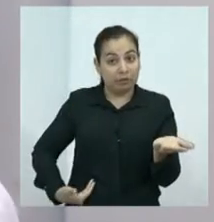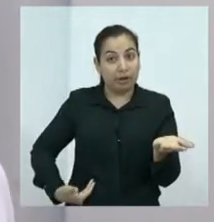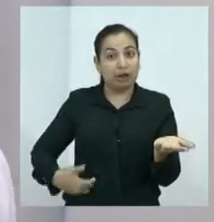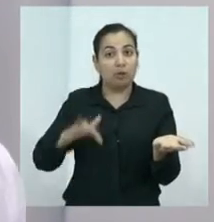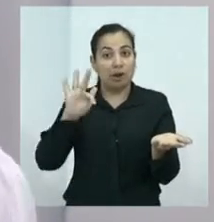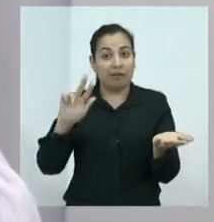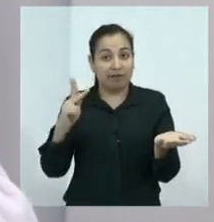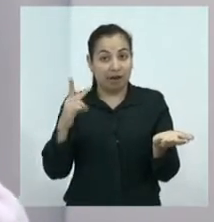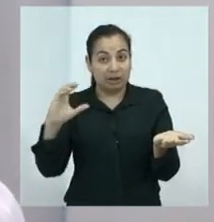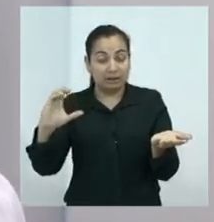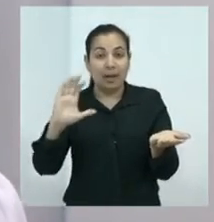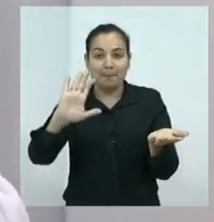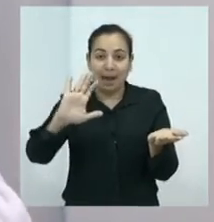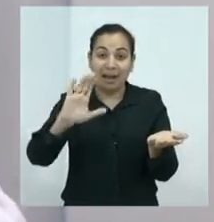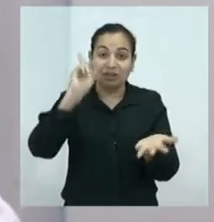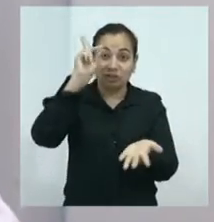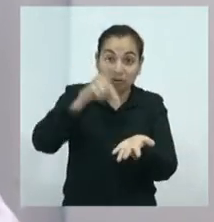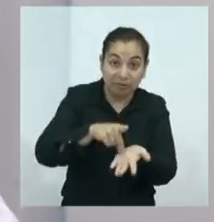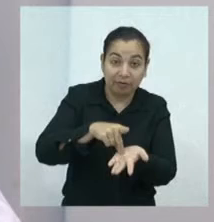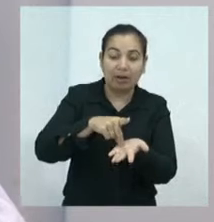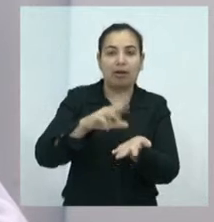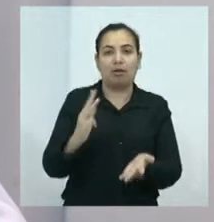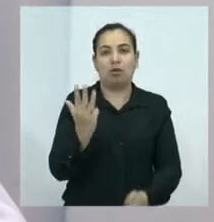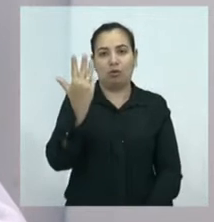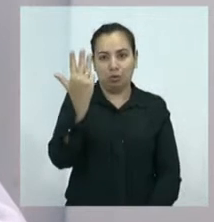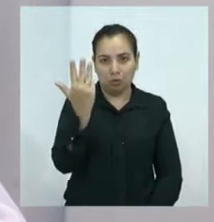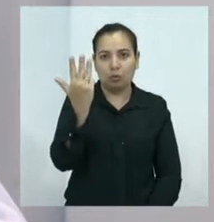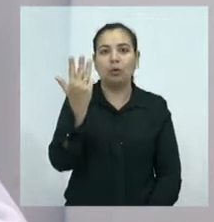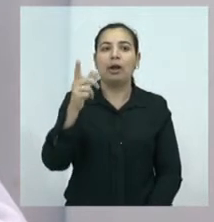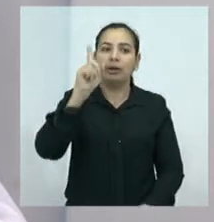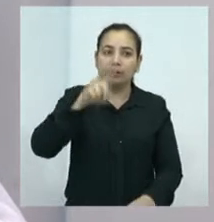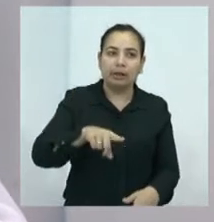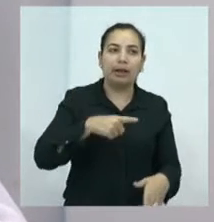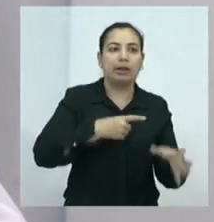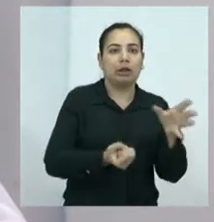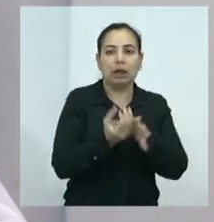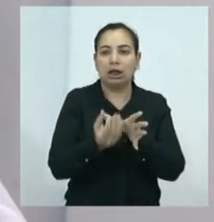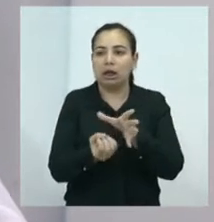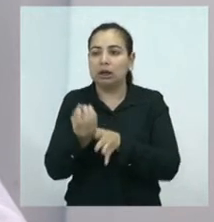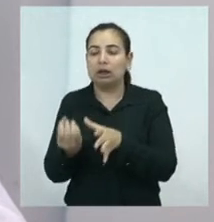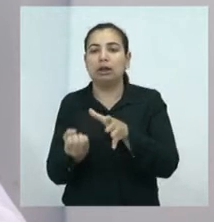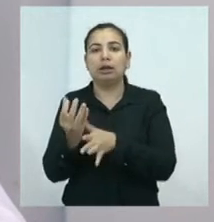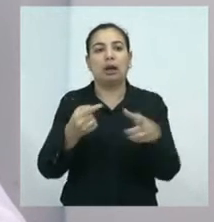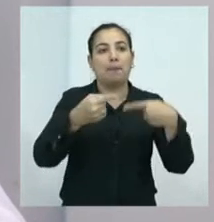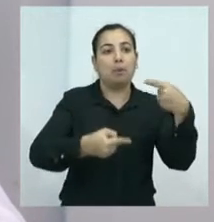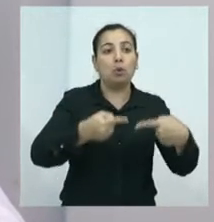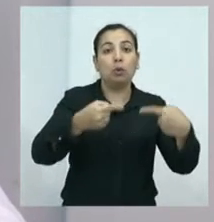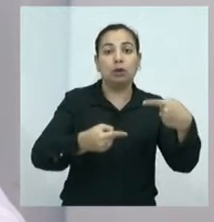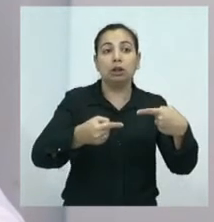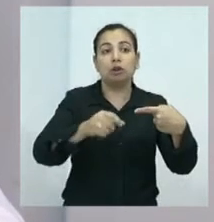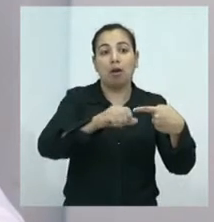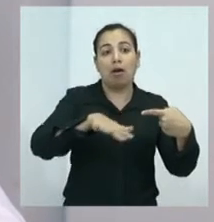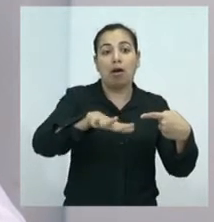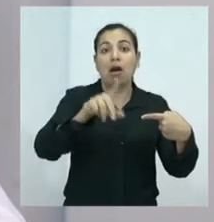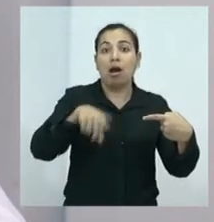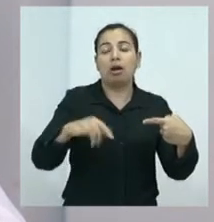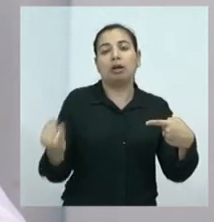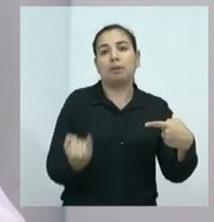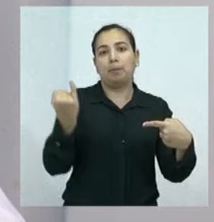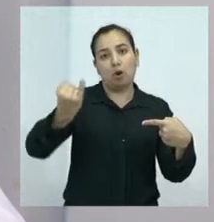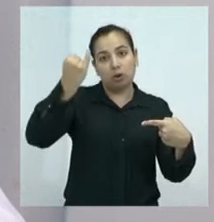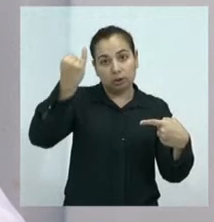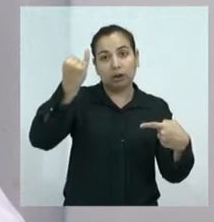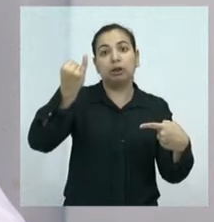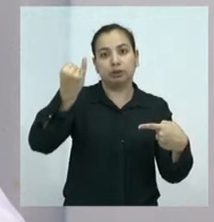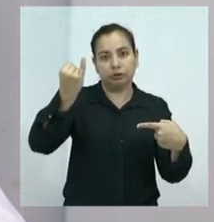gente começou a, de fato, efetivar algumas políticas que são importantes. E tem sim, a gente tem avançado